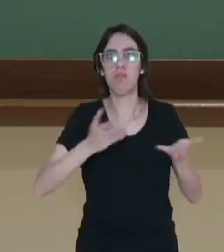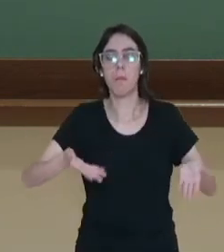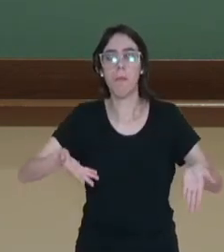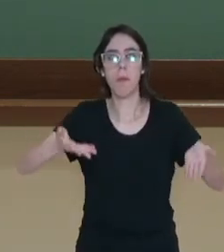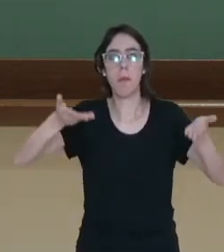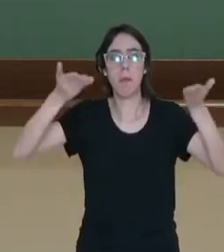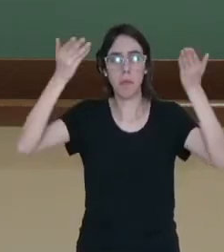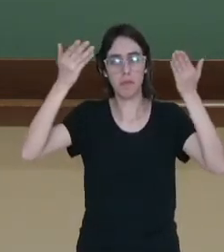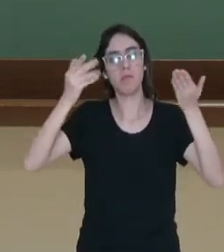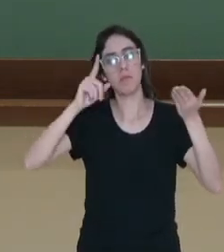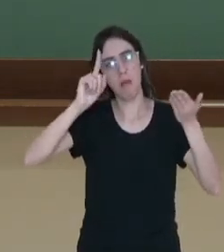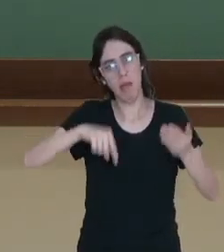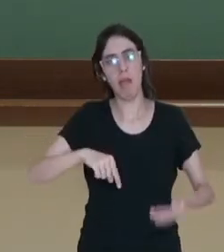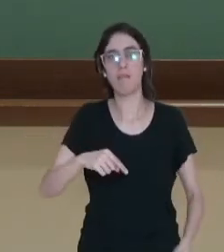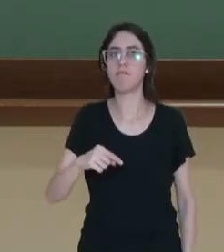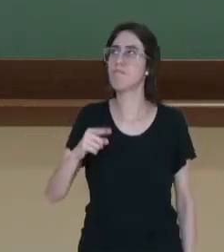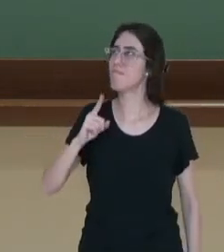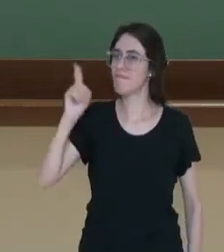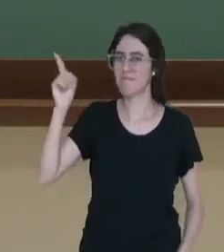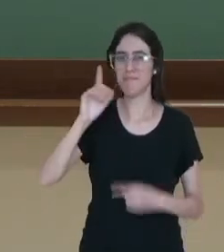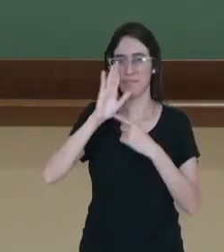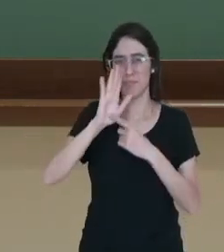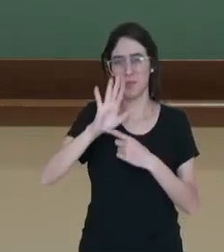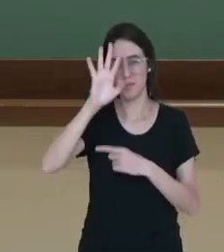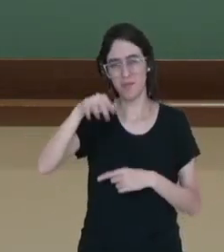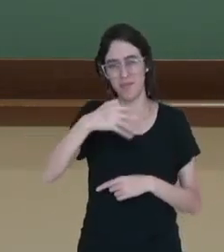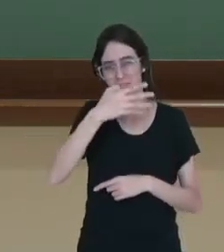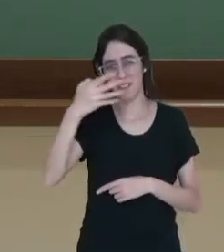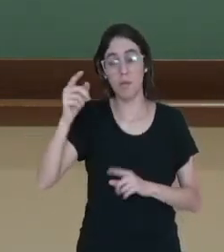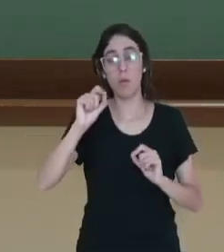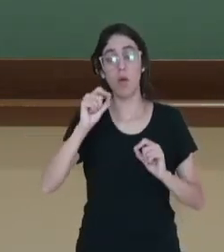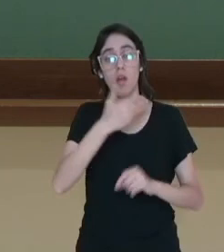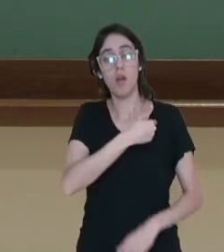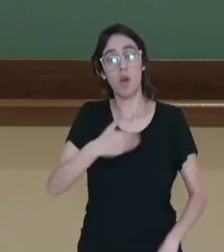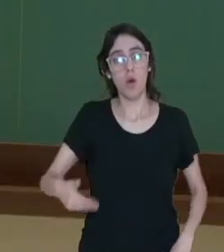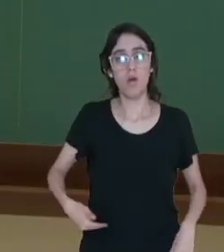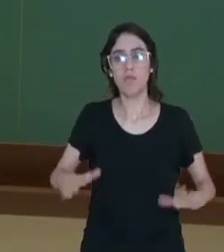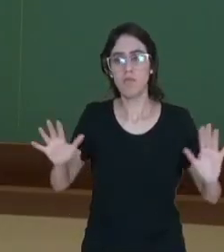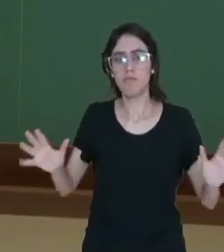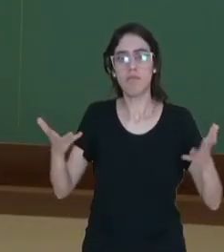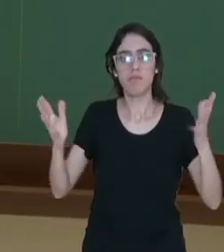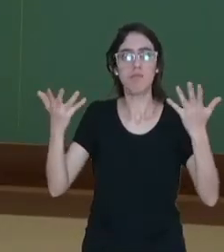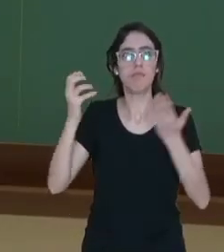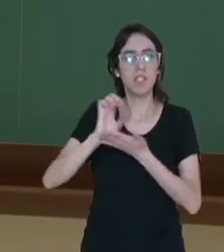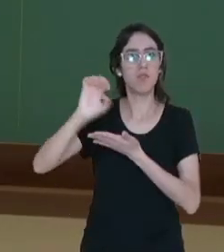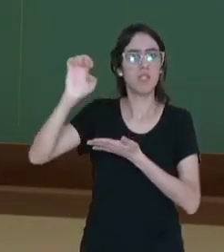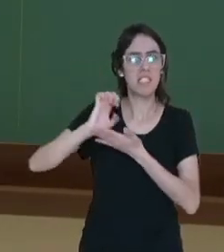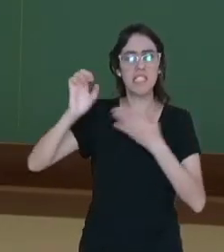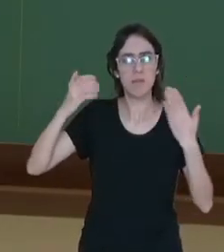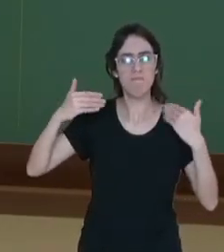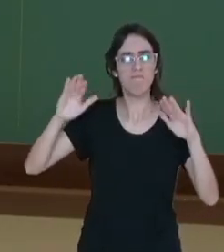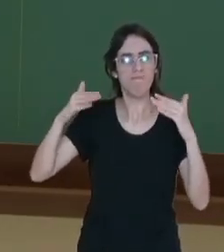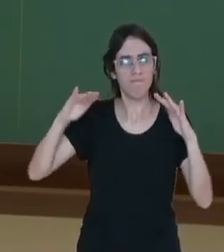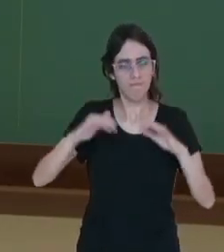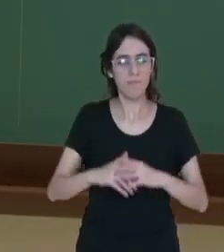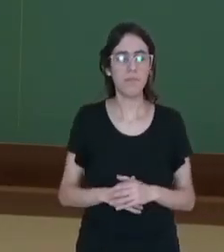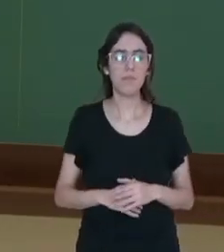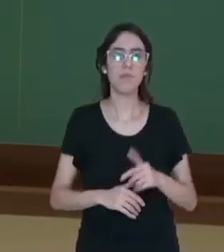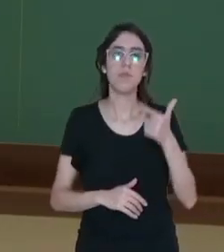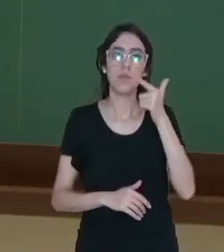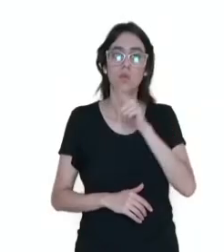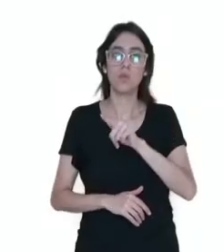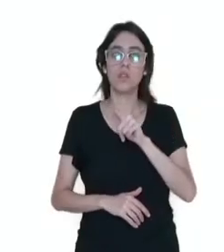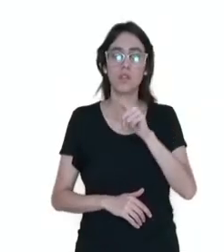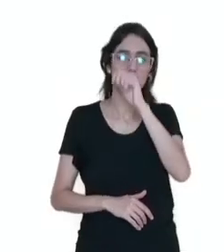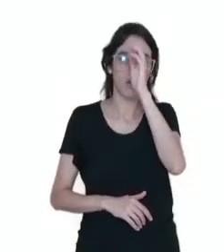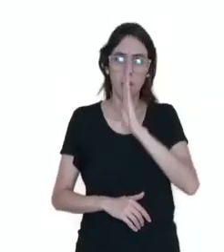a explicar esses números? Em primeiro ponto, o incentivo do governo às exportações. O Brasil fortaleceu a liderança na América do